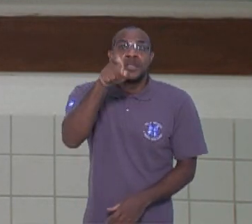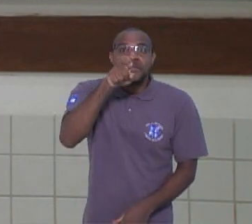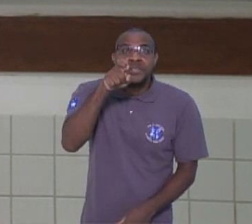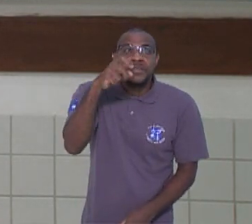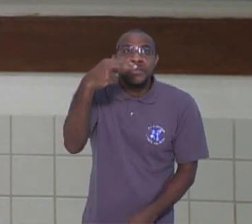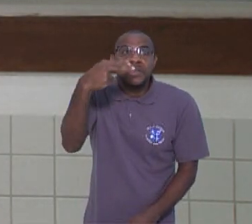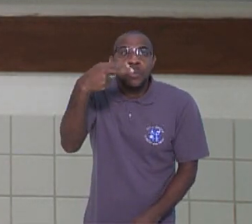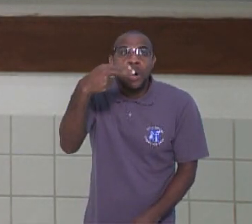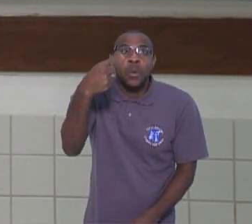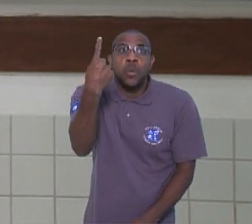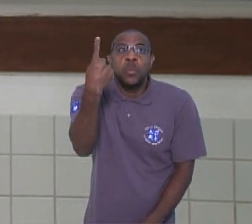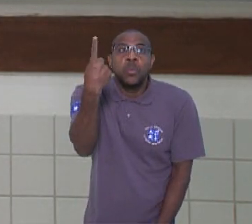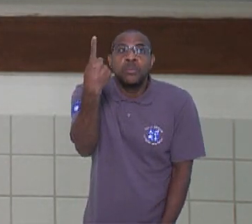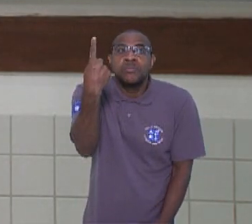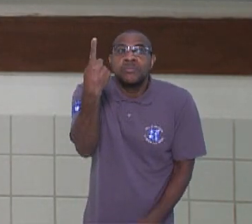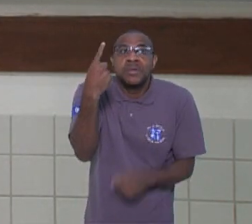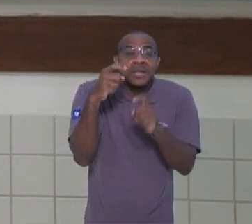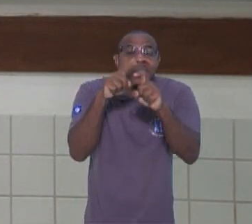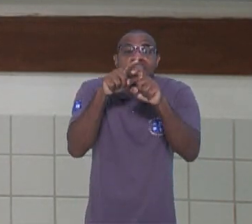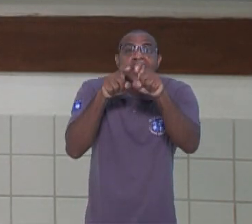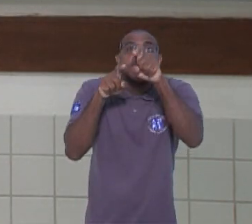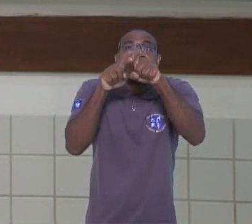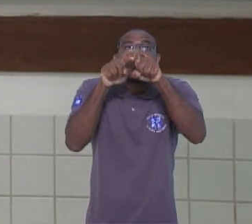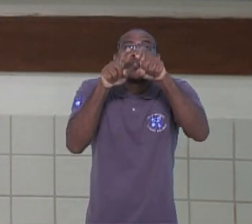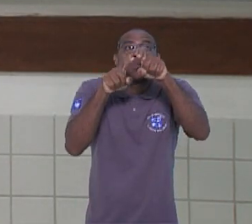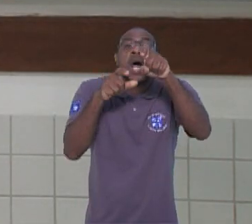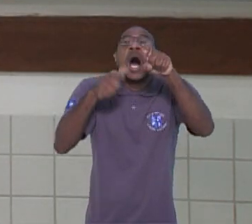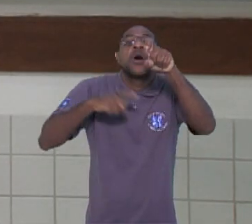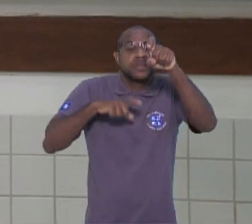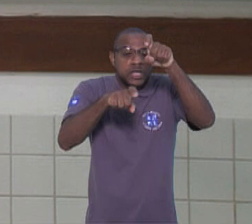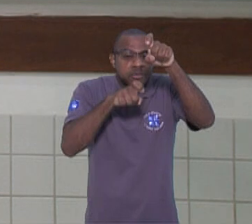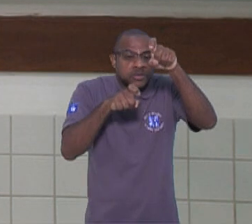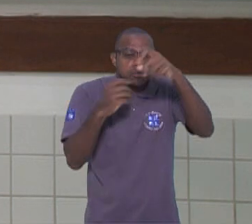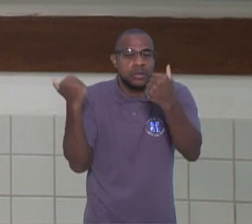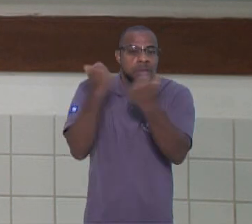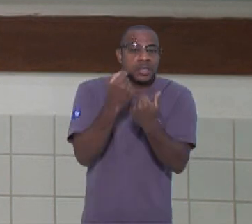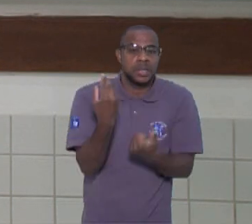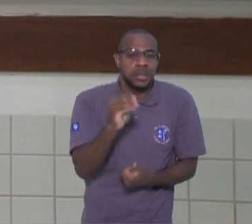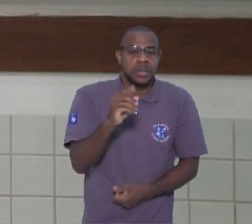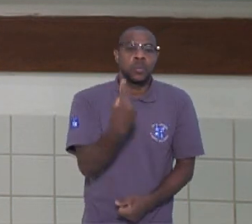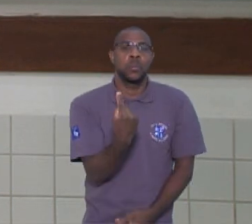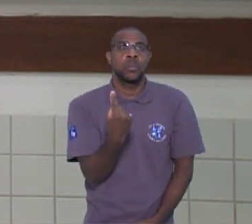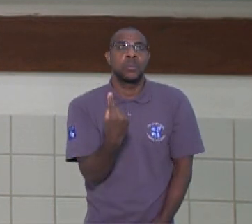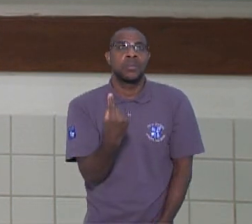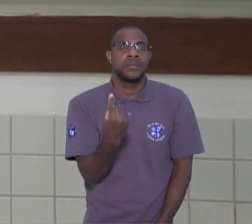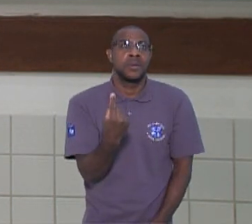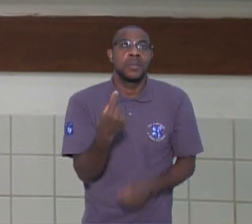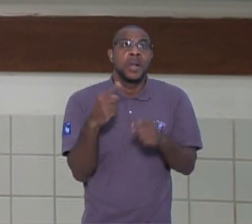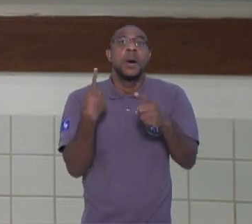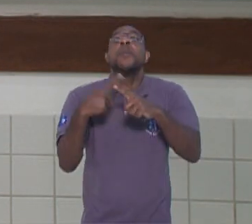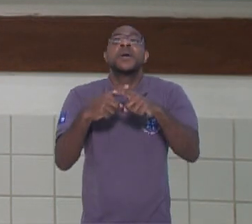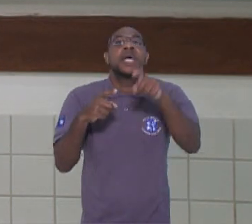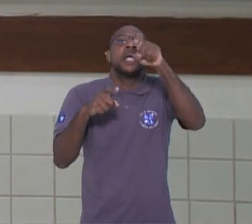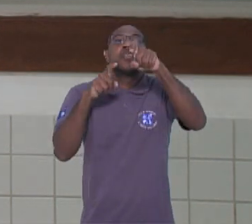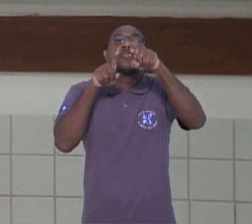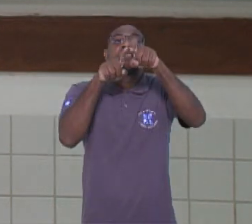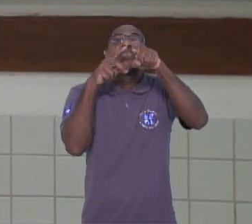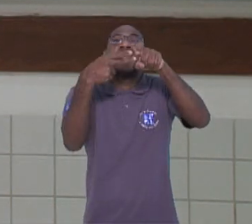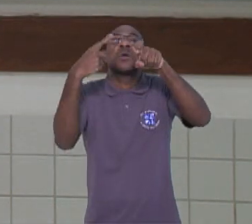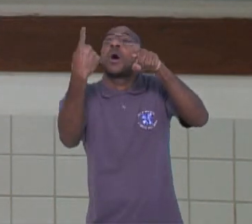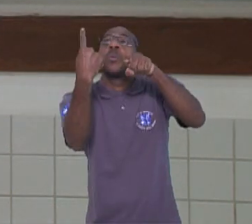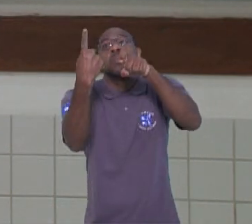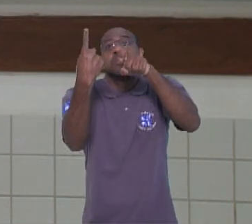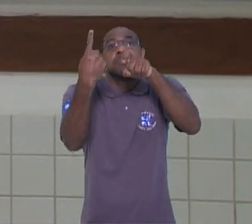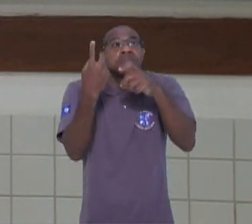eu substituo o valor de 1 aonde aparecer x. Aonde aparecer x, eu coloco o valor de 1, ok? Então tá